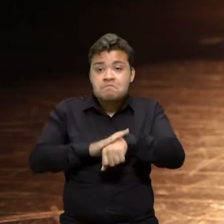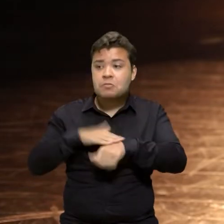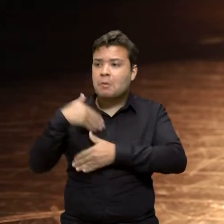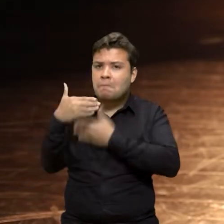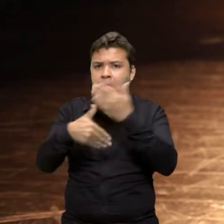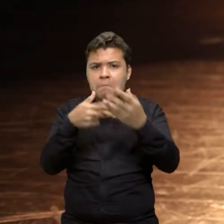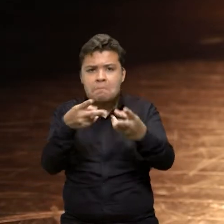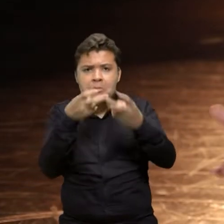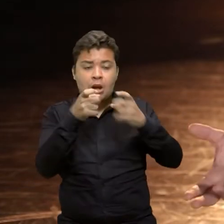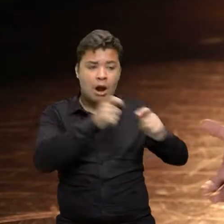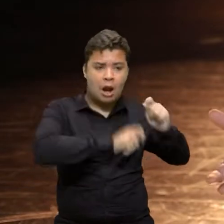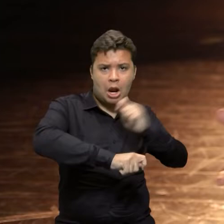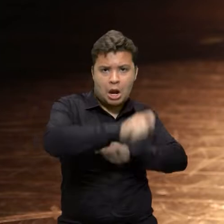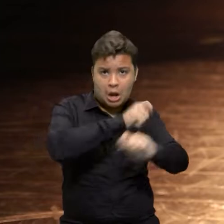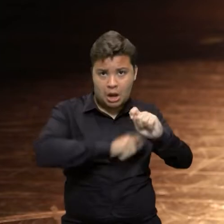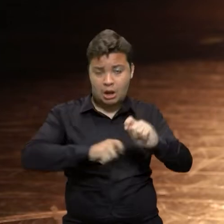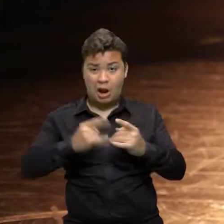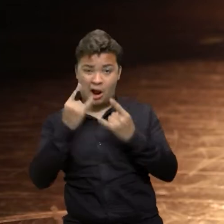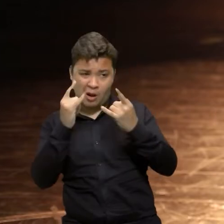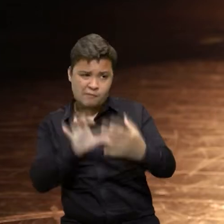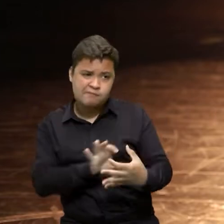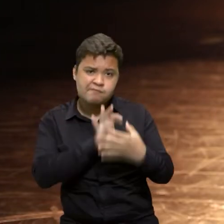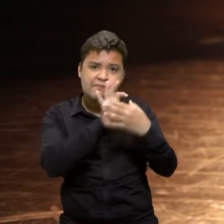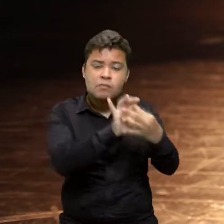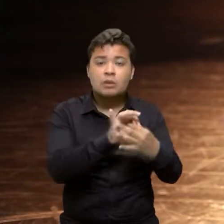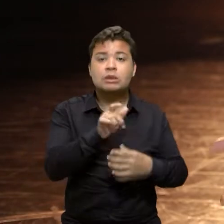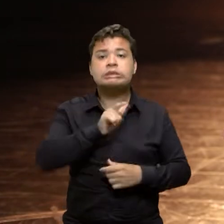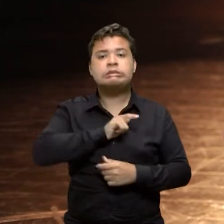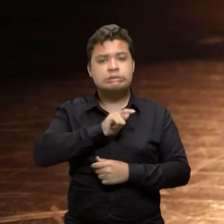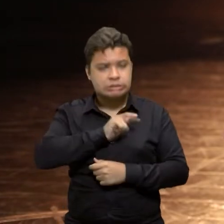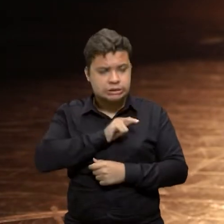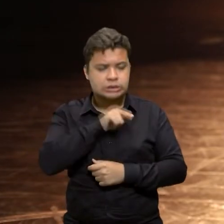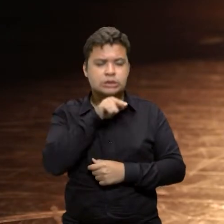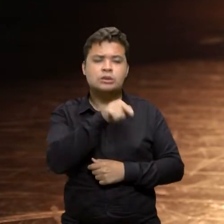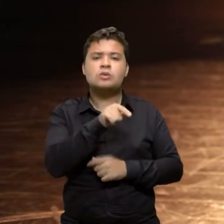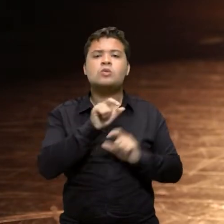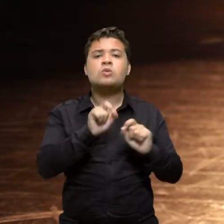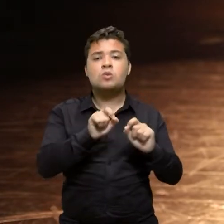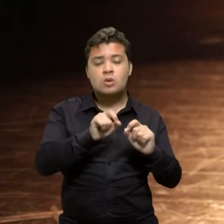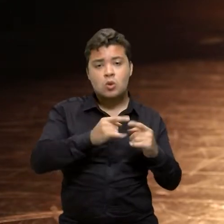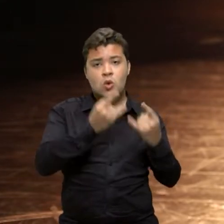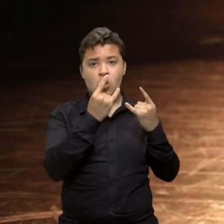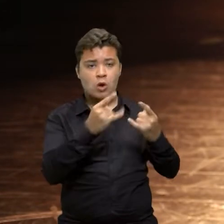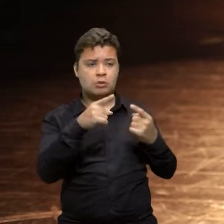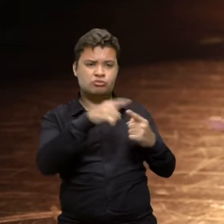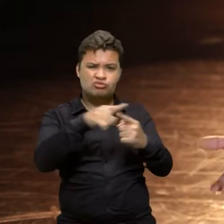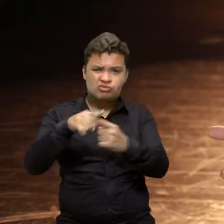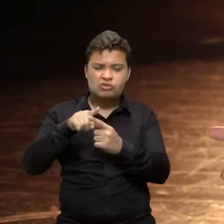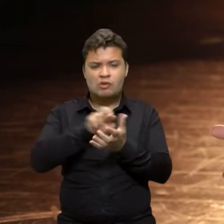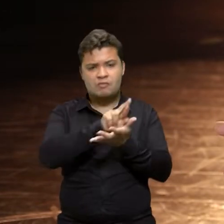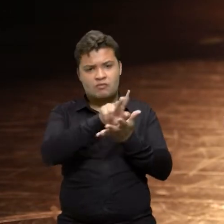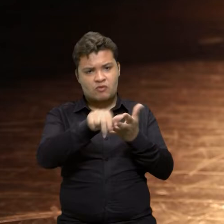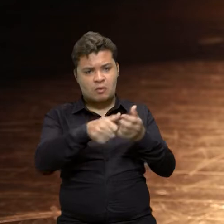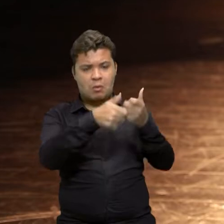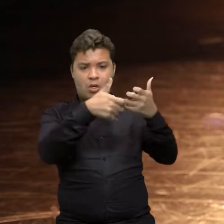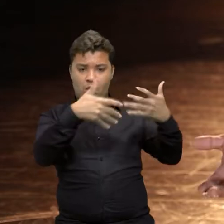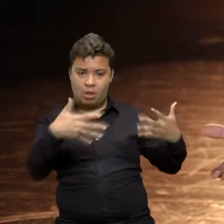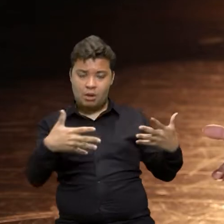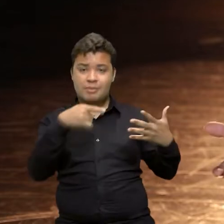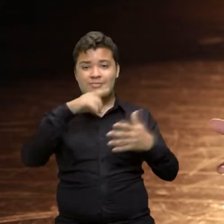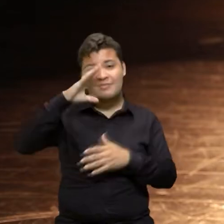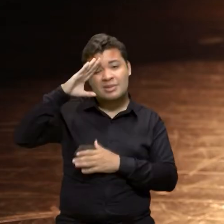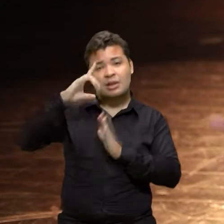gente vai vendo que essa aproximação com o mercado traz a questão da subdivisão em